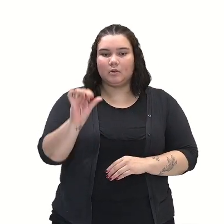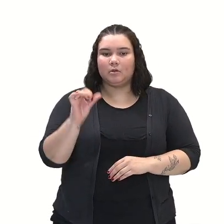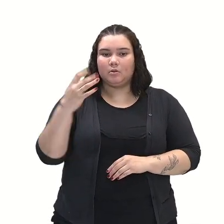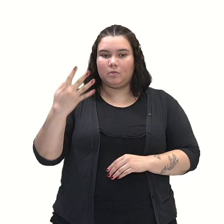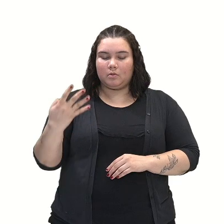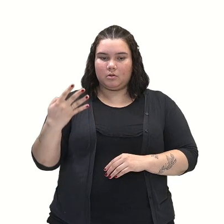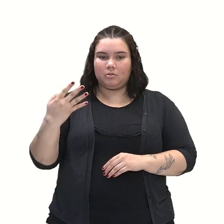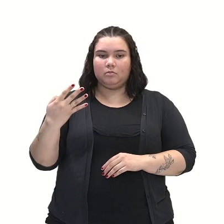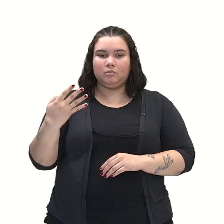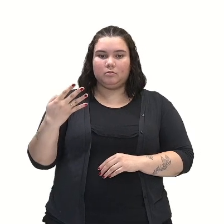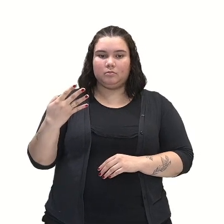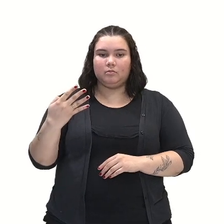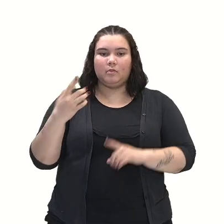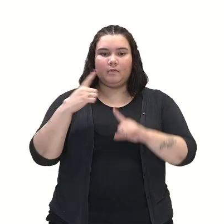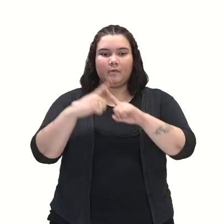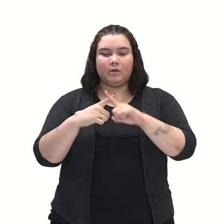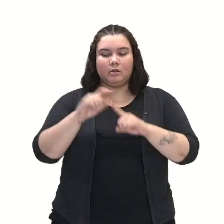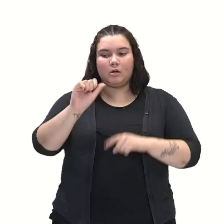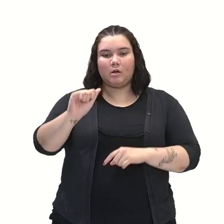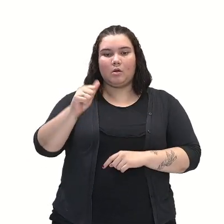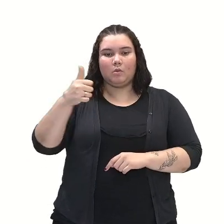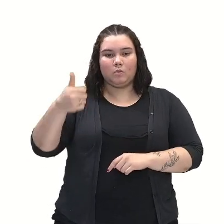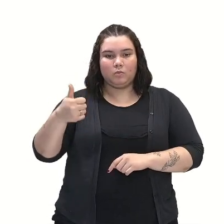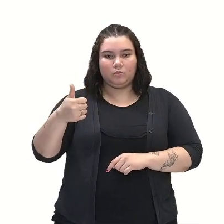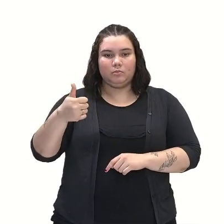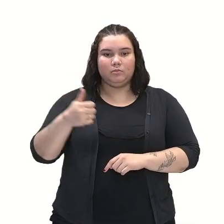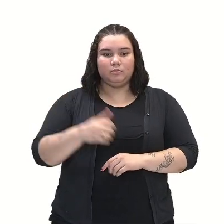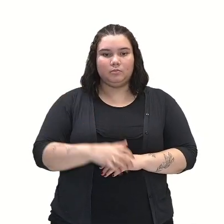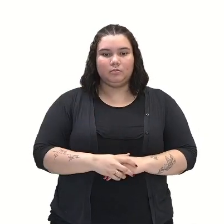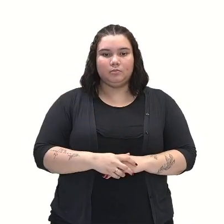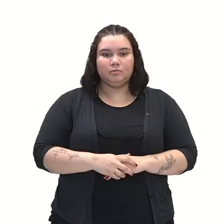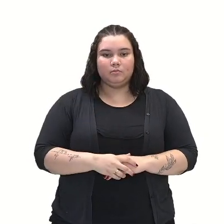64 vezes A1.